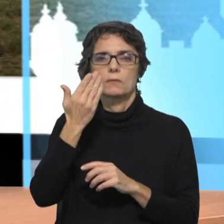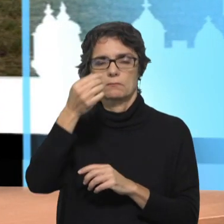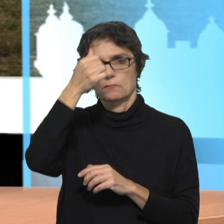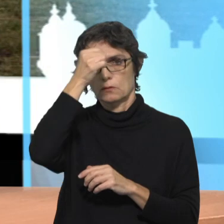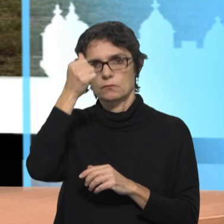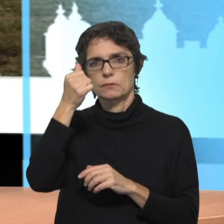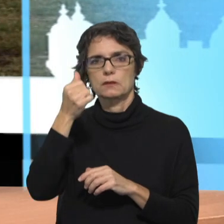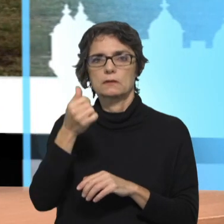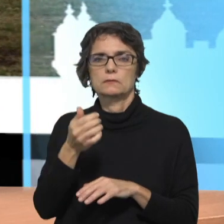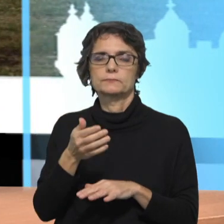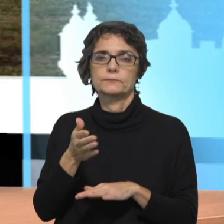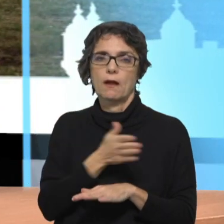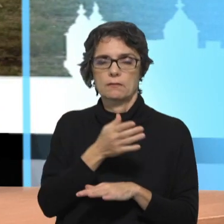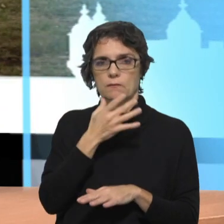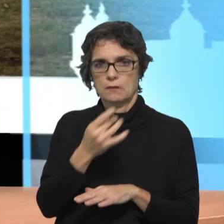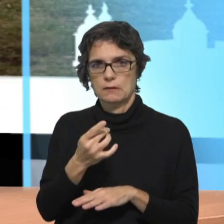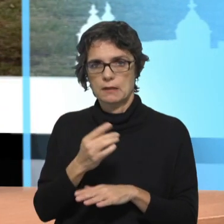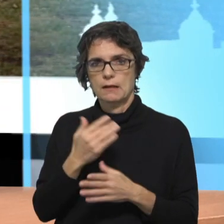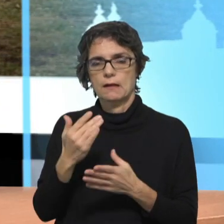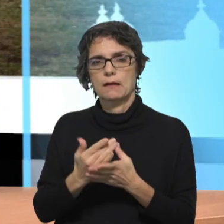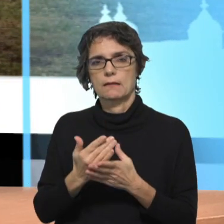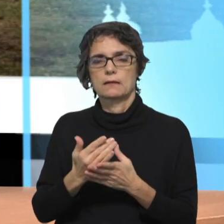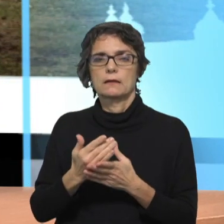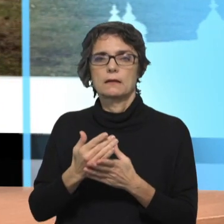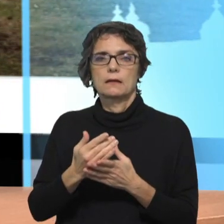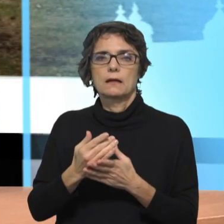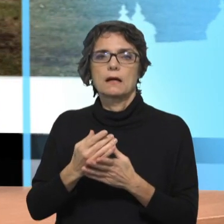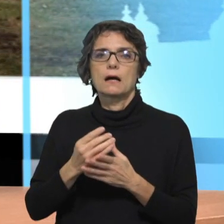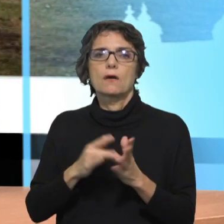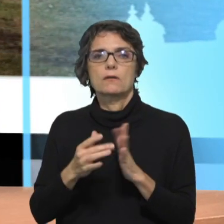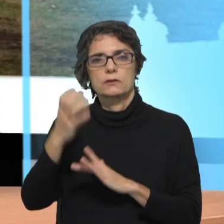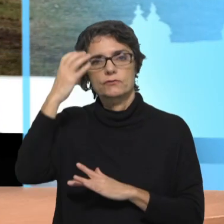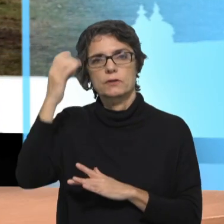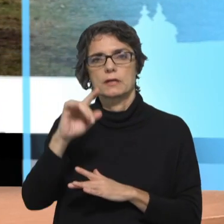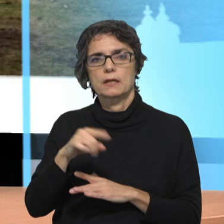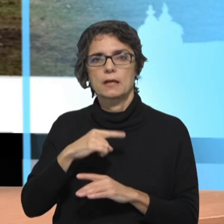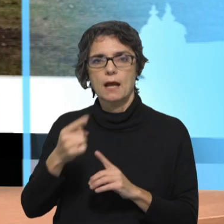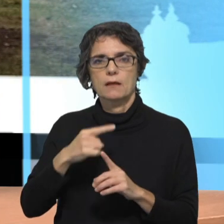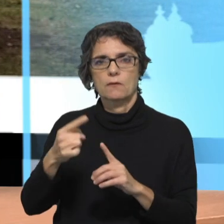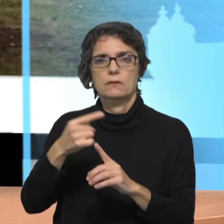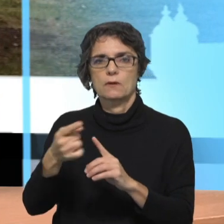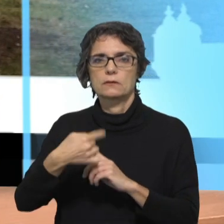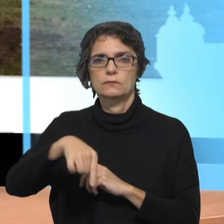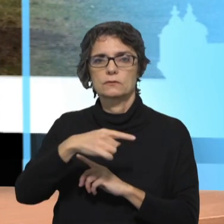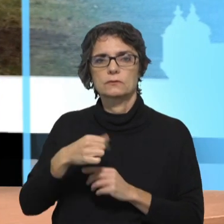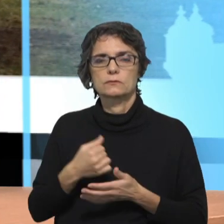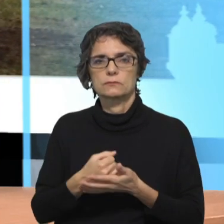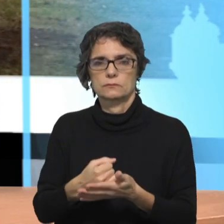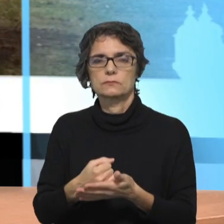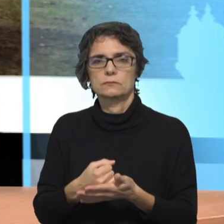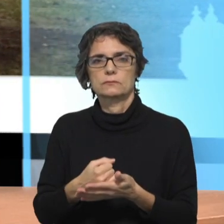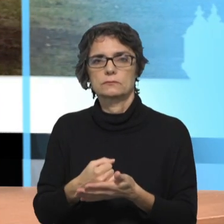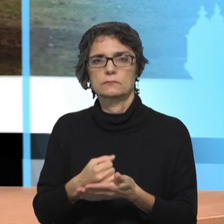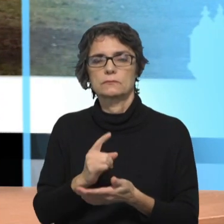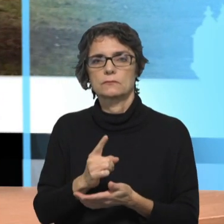até à solenidade do Cristo Rei, e em cada ano litúrgico acompanhamos de forma especial